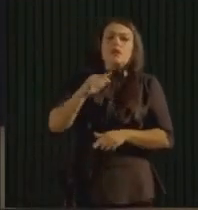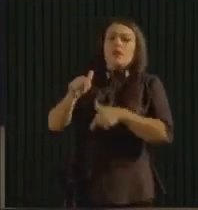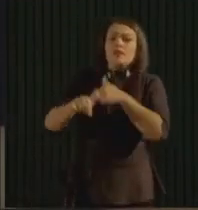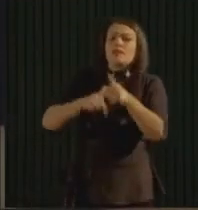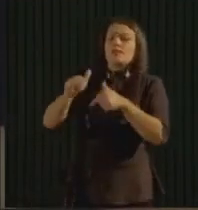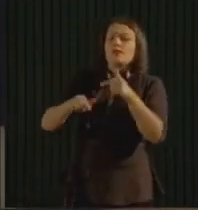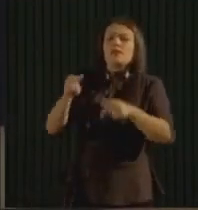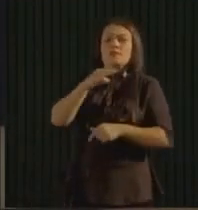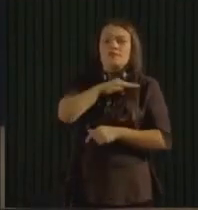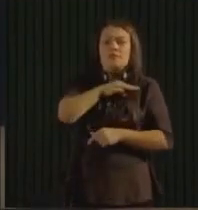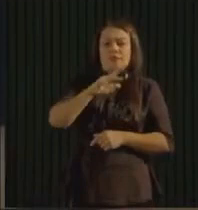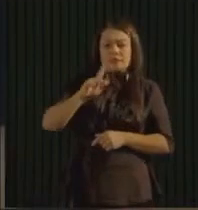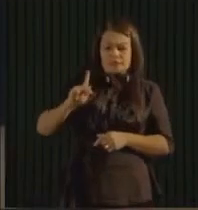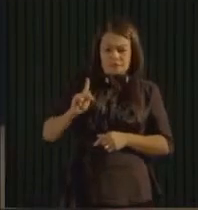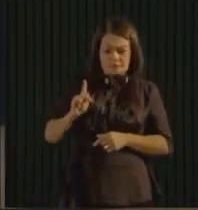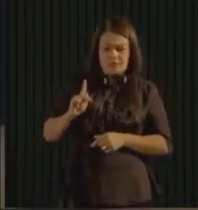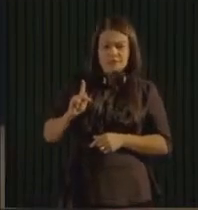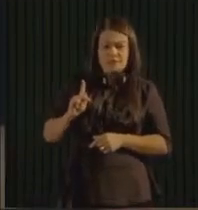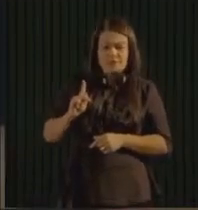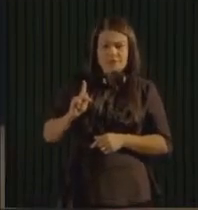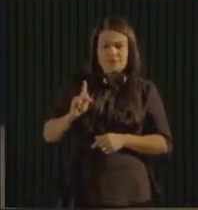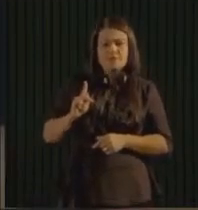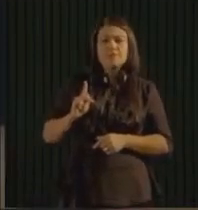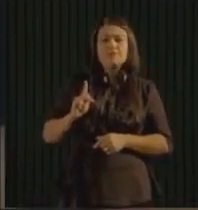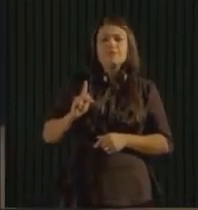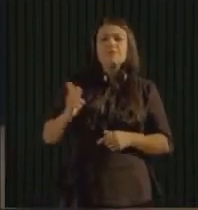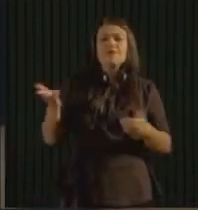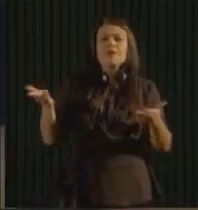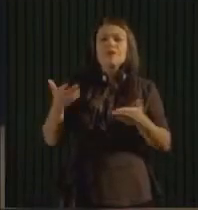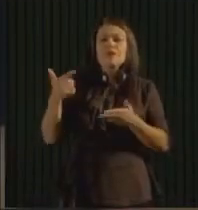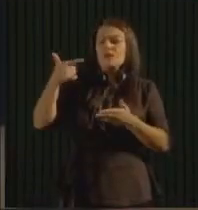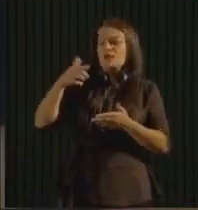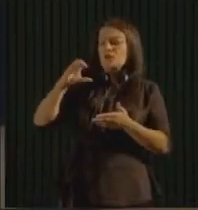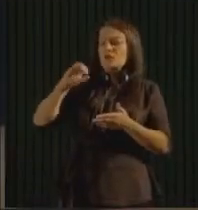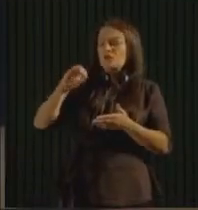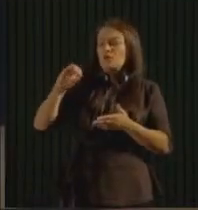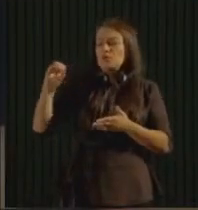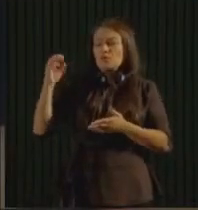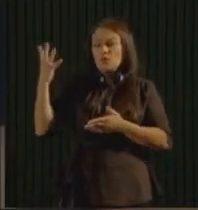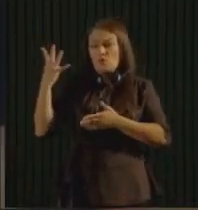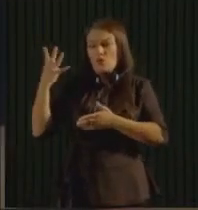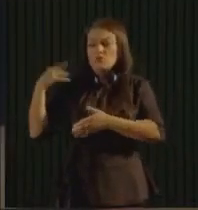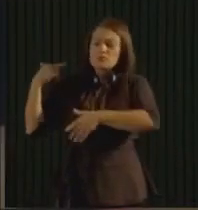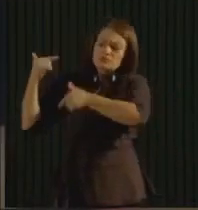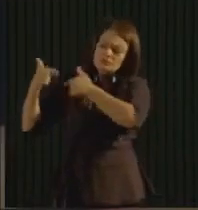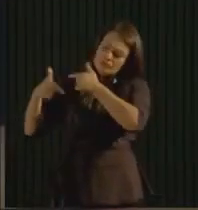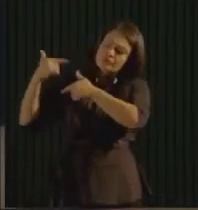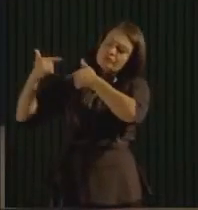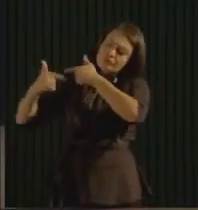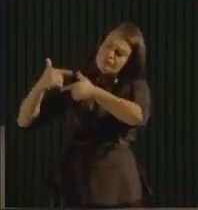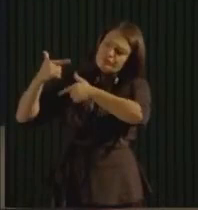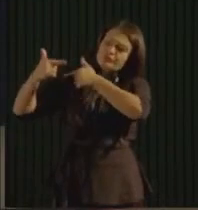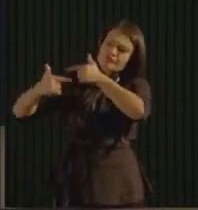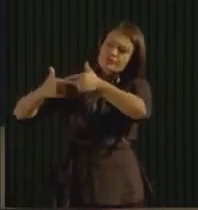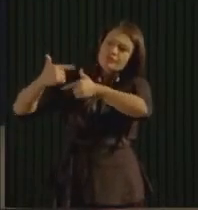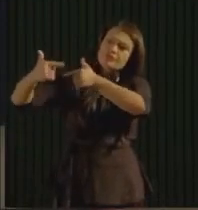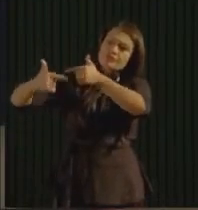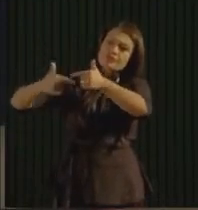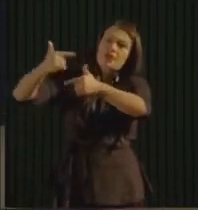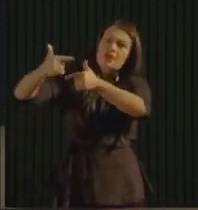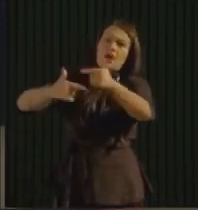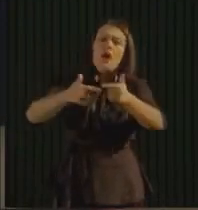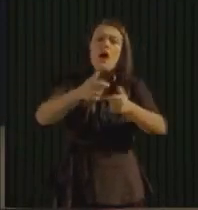Público, e nessa transição, desde 2004, nós trabalhamos com a inclusão socioeconômica dos catadores,